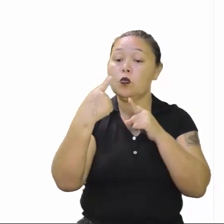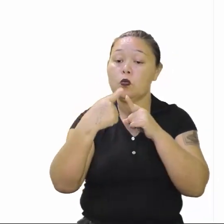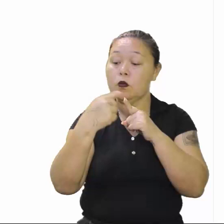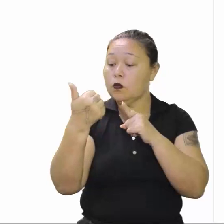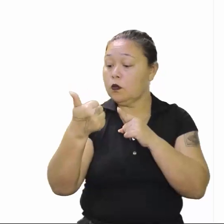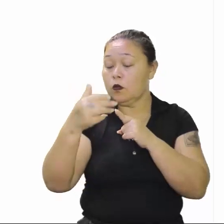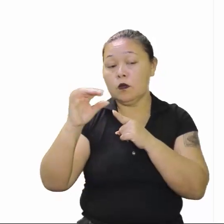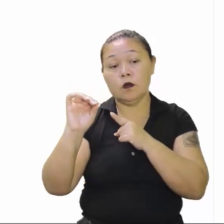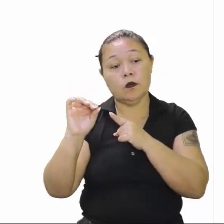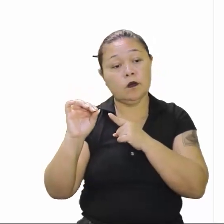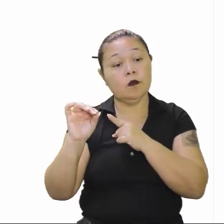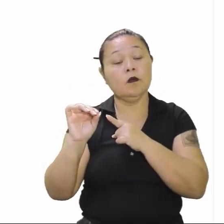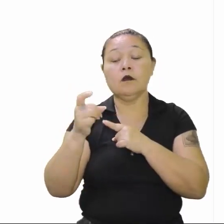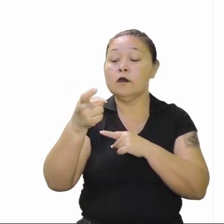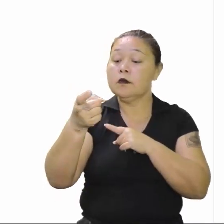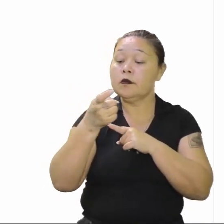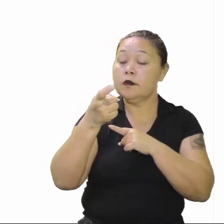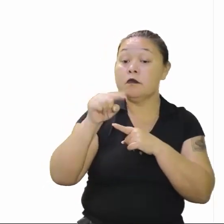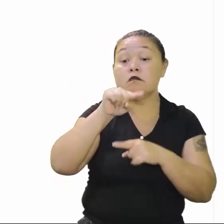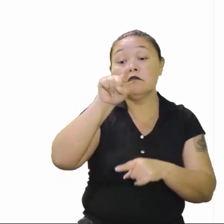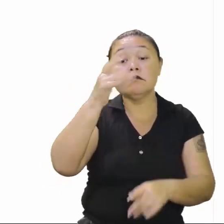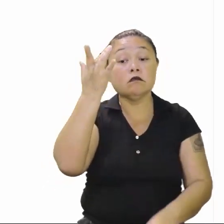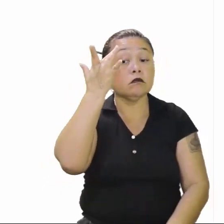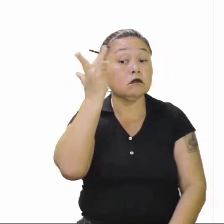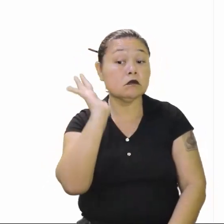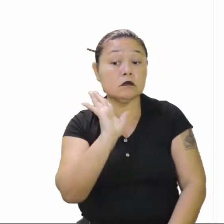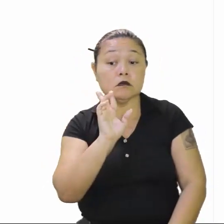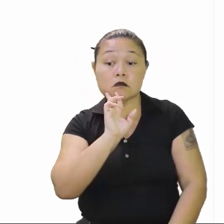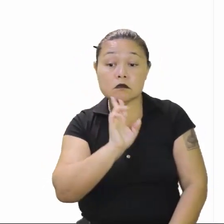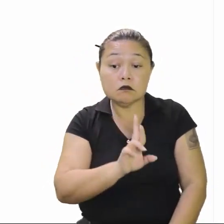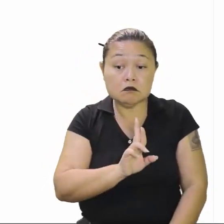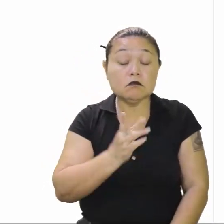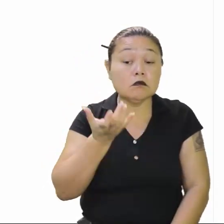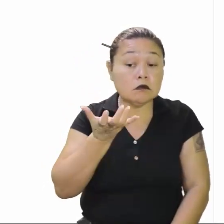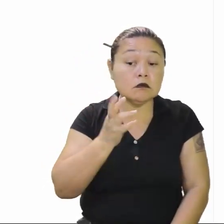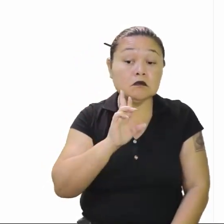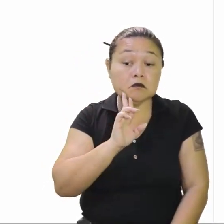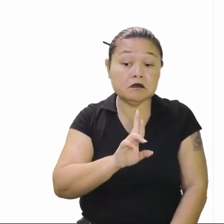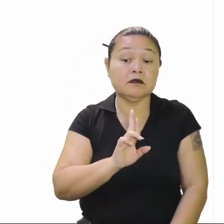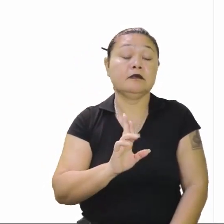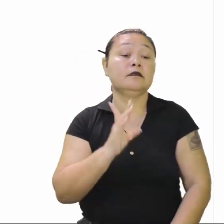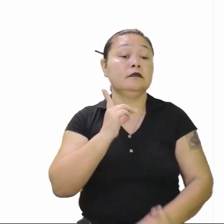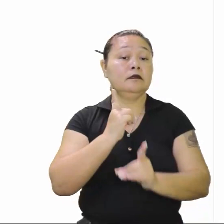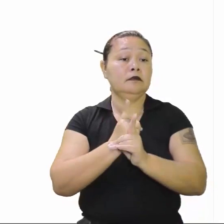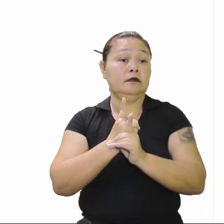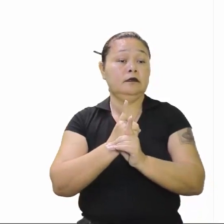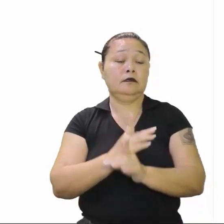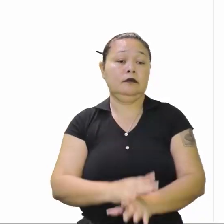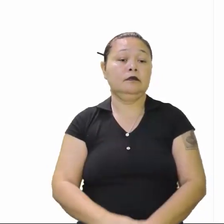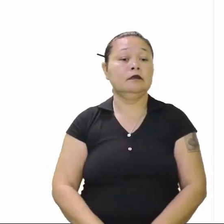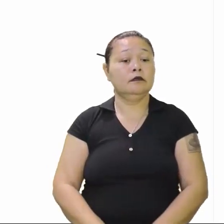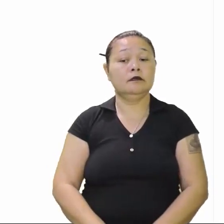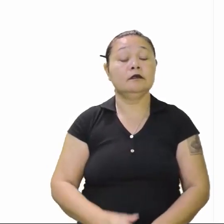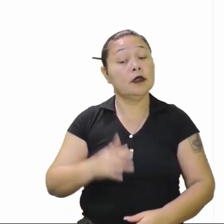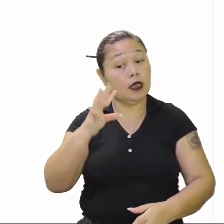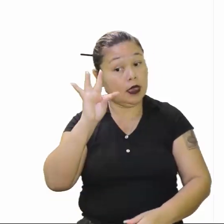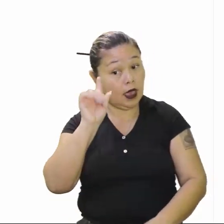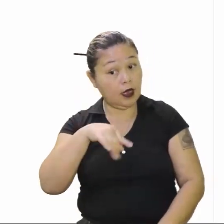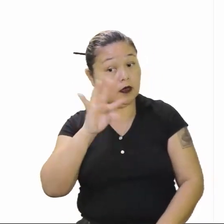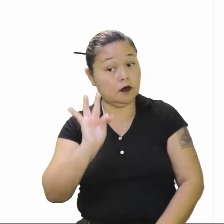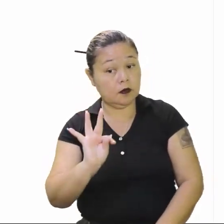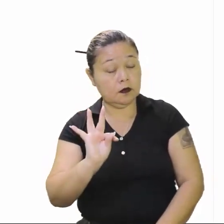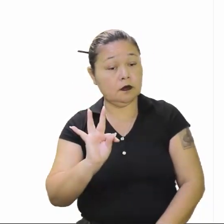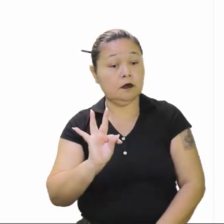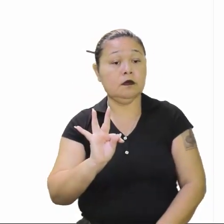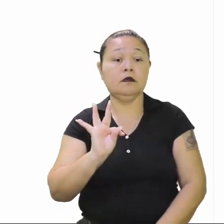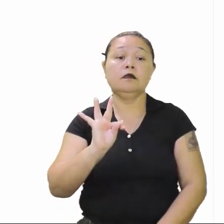que x é a icótica que você quer. É aquilo, a variável que você quer, que é em tonelada. Então, tonelada